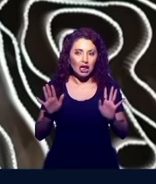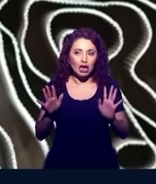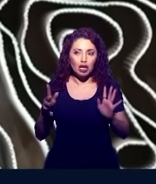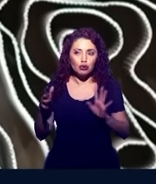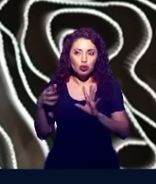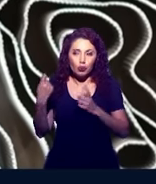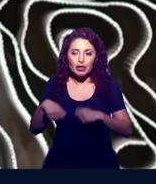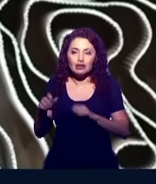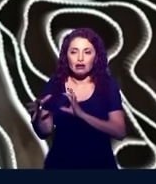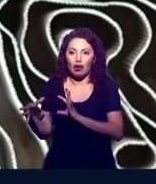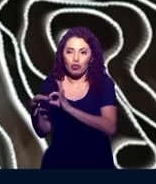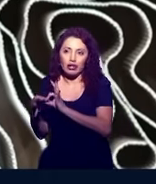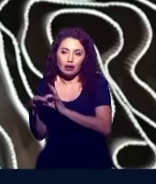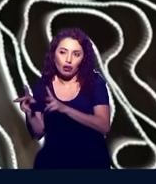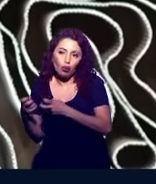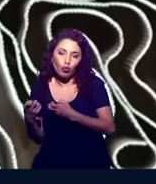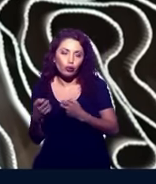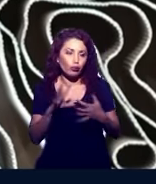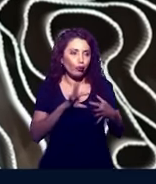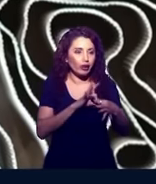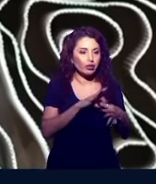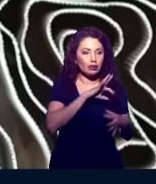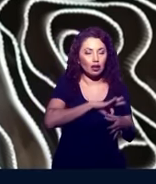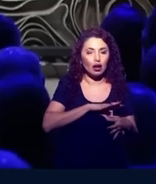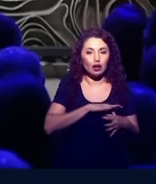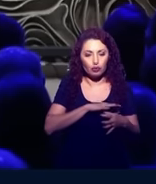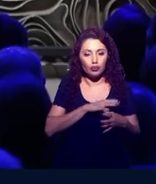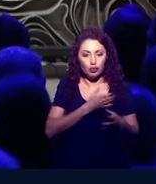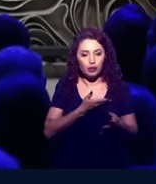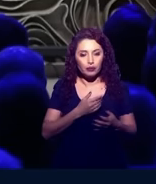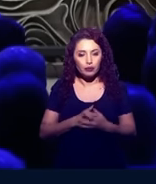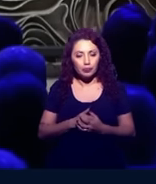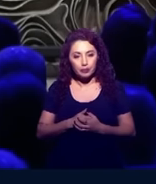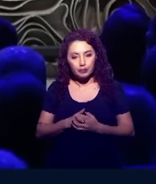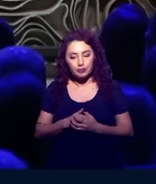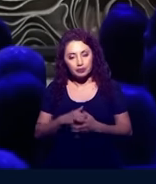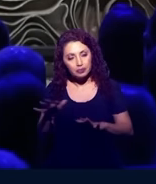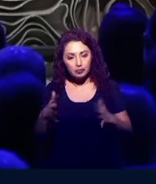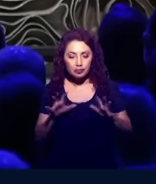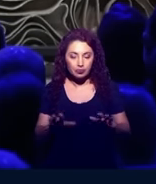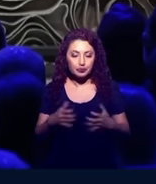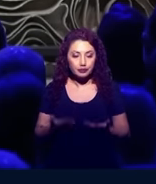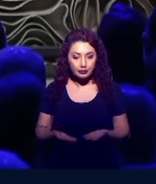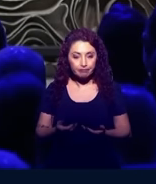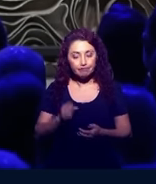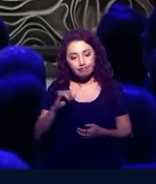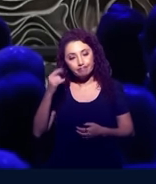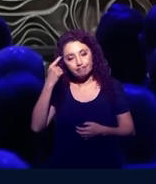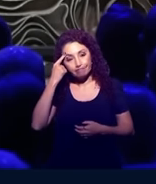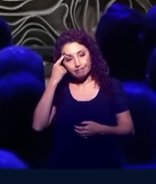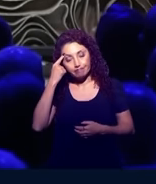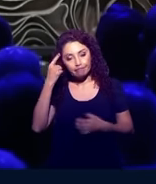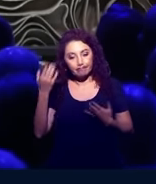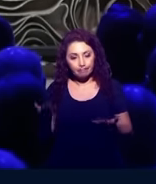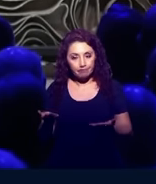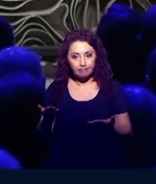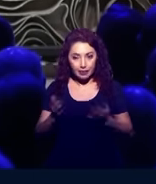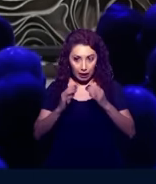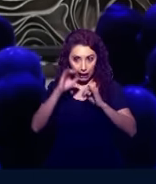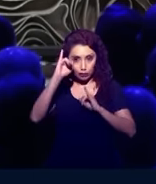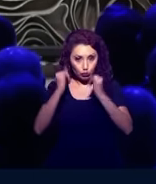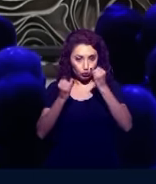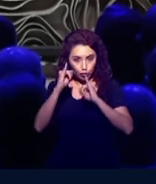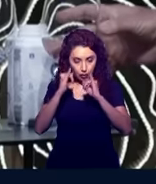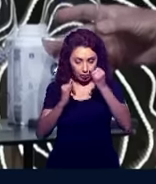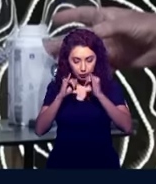renda e não de regimes especiais é mais ou menos isso né se a gente quiser eh V na produtividade da a produtividade da indústria